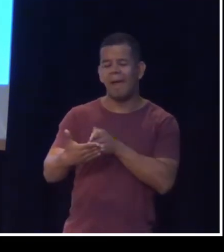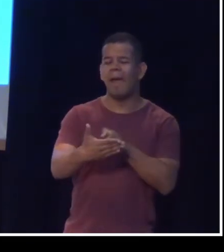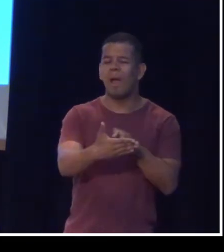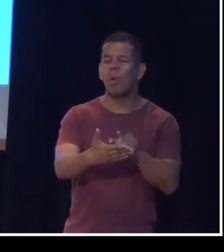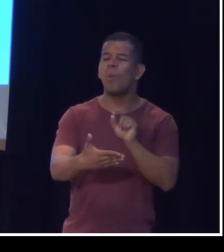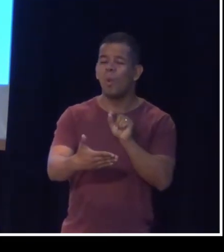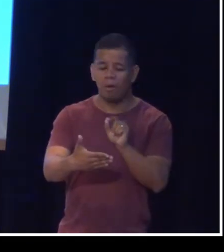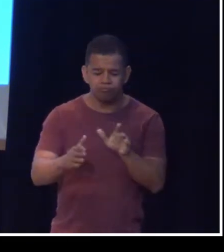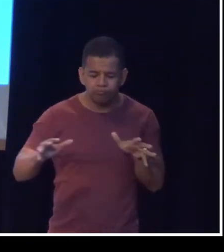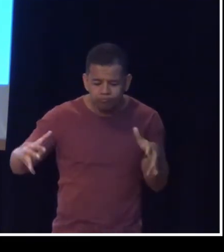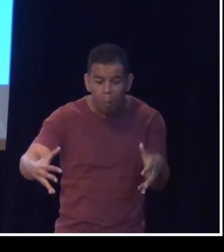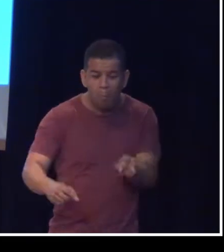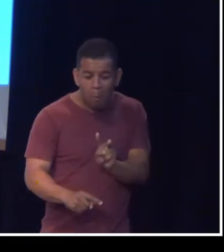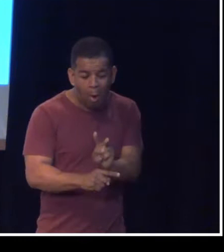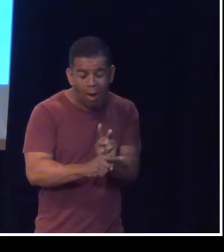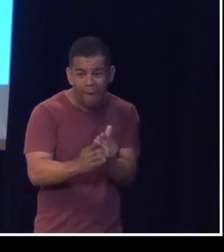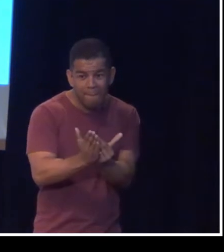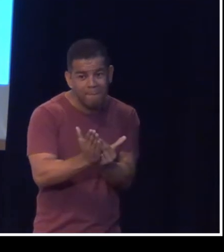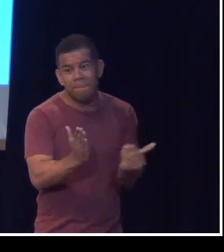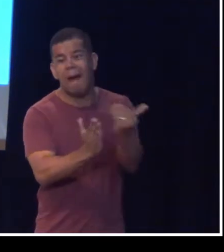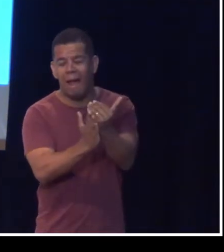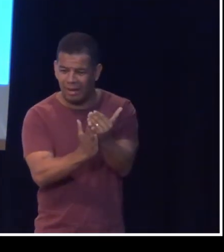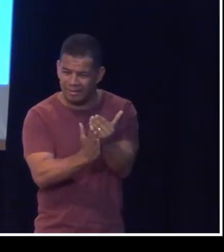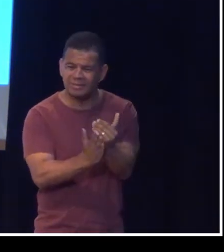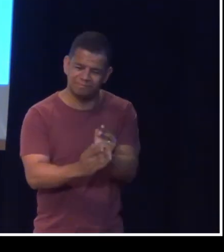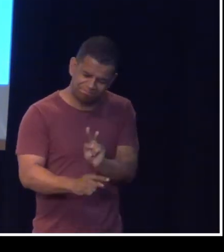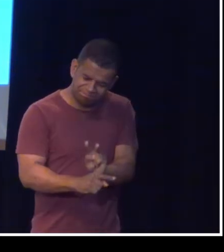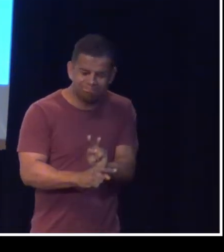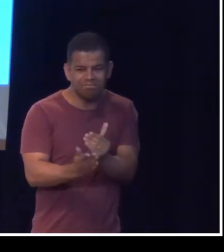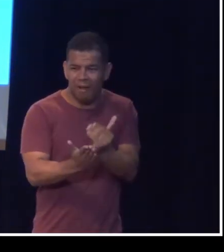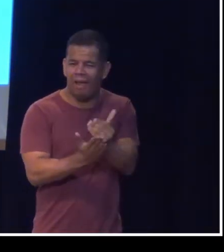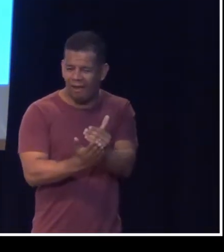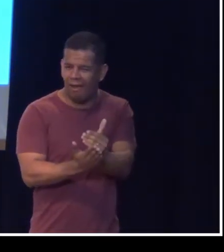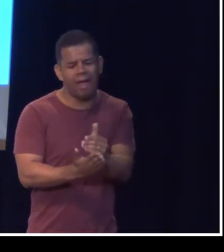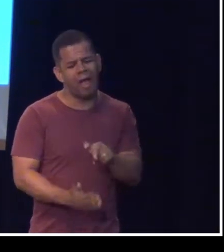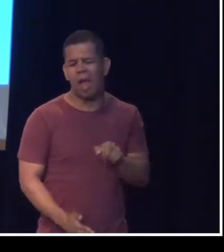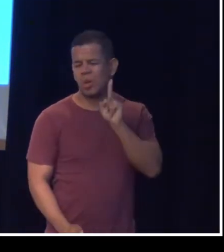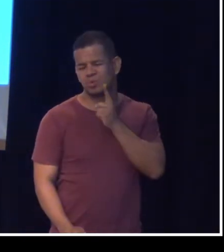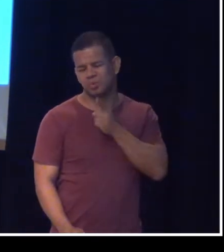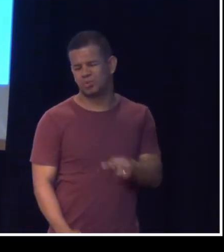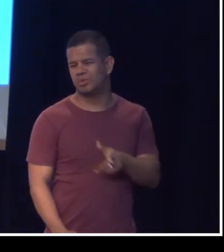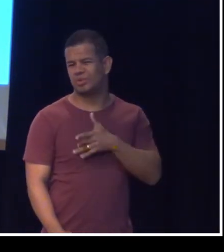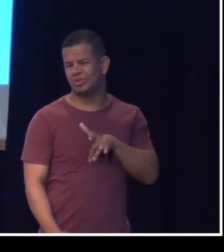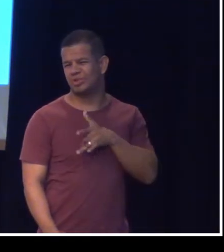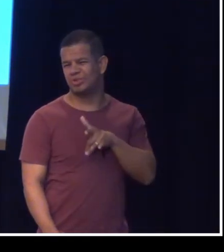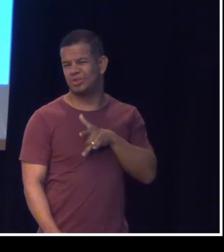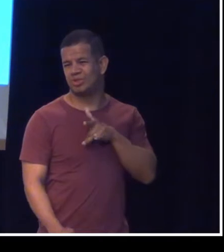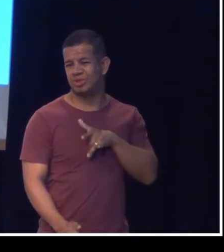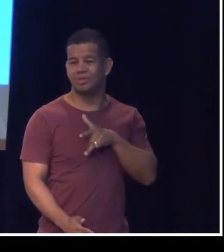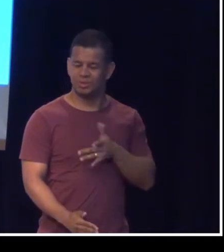essa questão de superproteger, já que ele é surdo, coitado, já que ele é